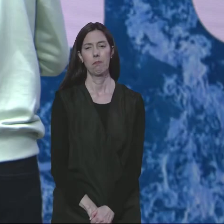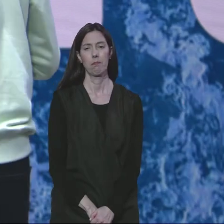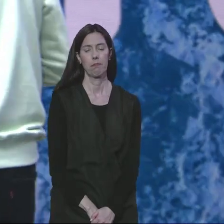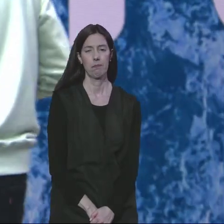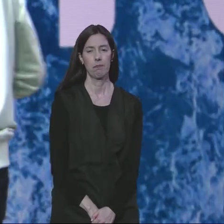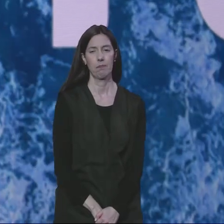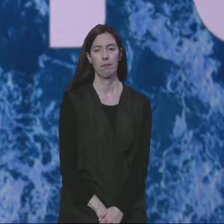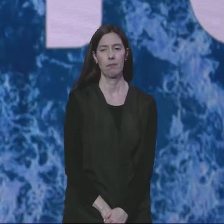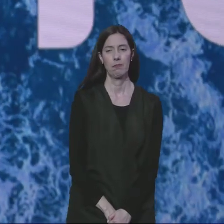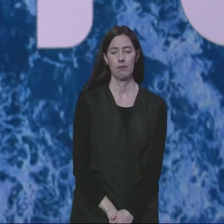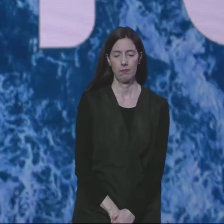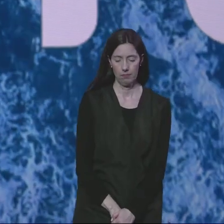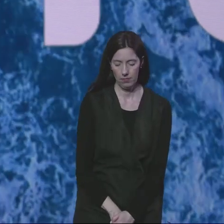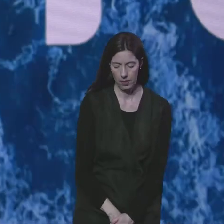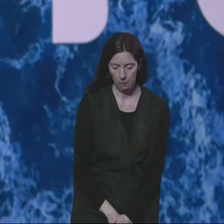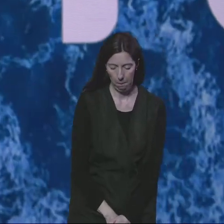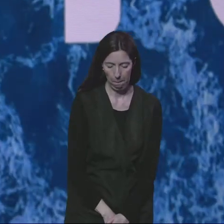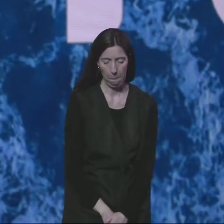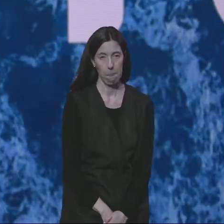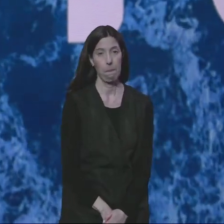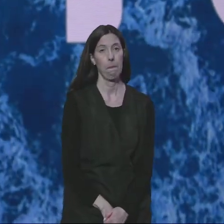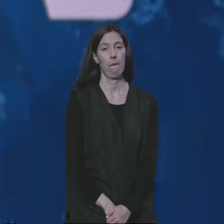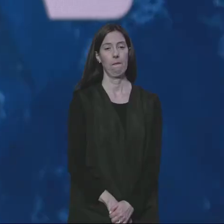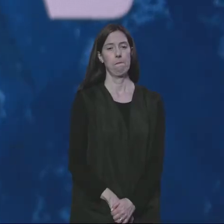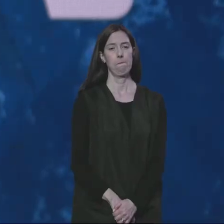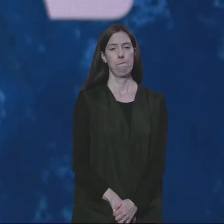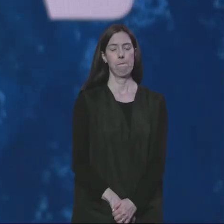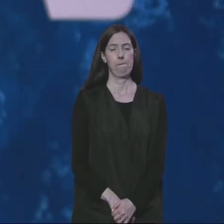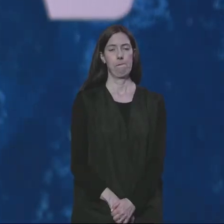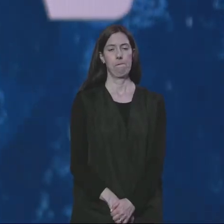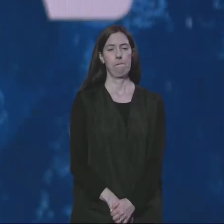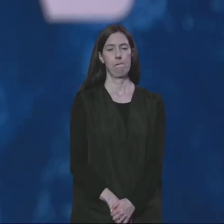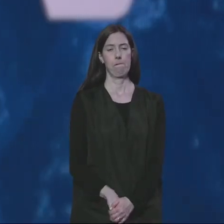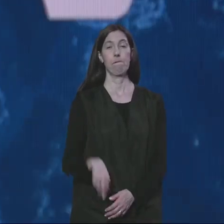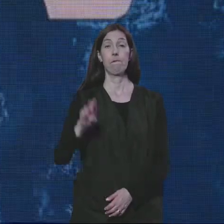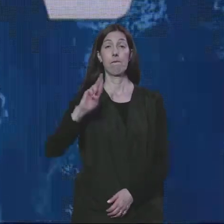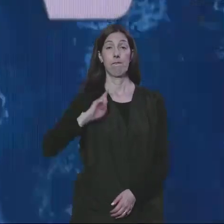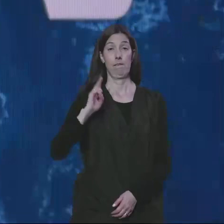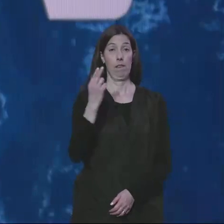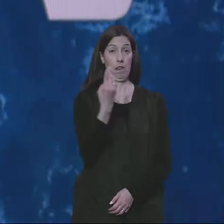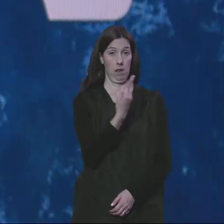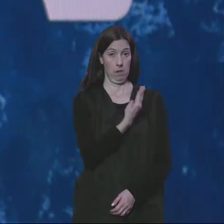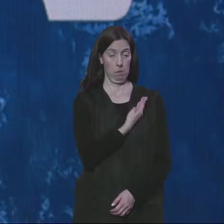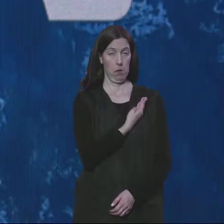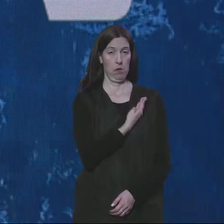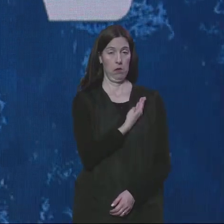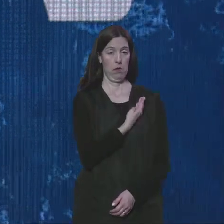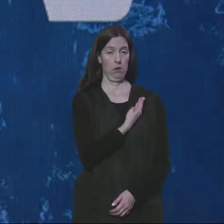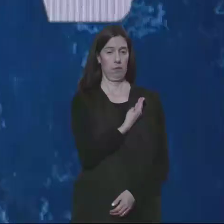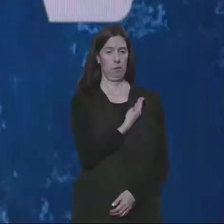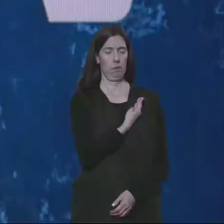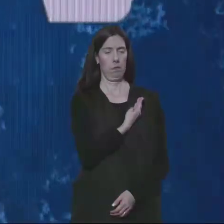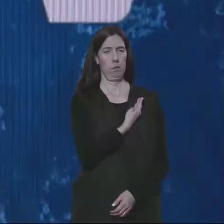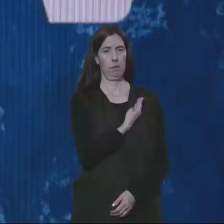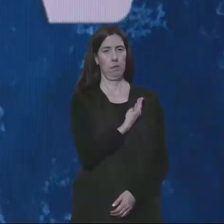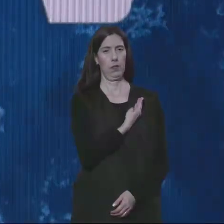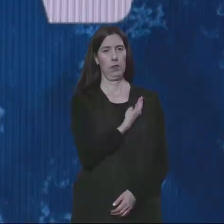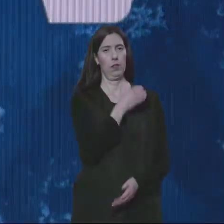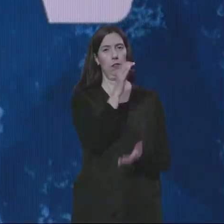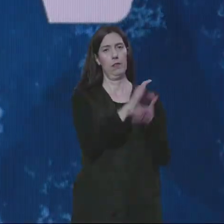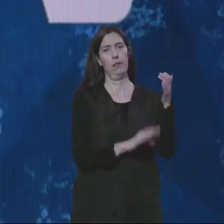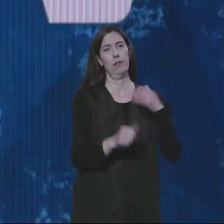Olha só o que o texto de Hebreus disse. Vamos ler de novo os